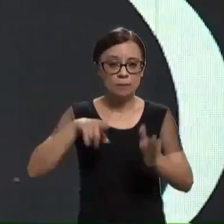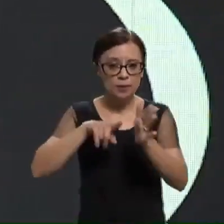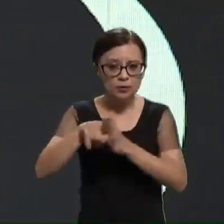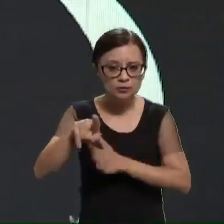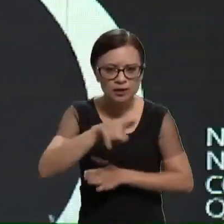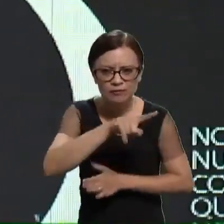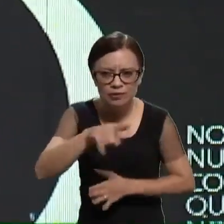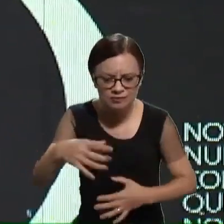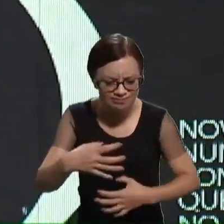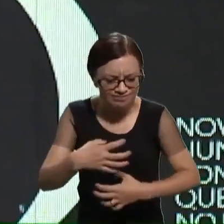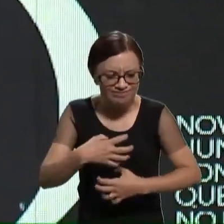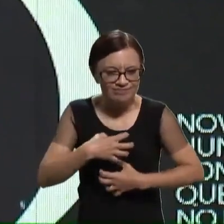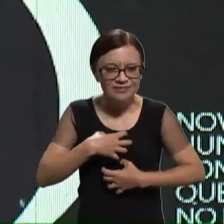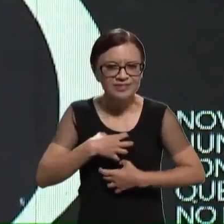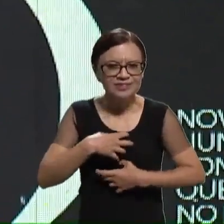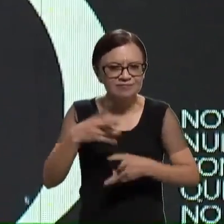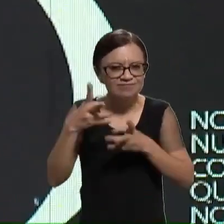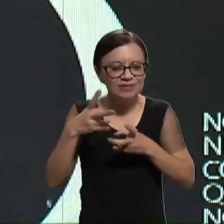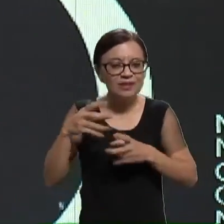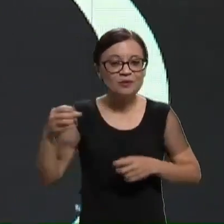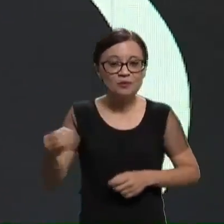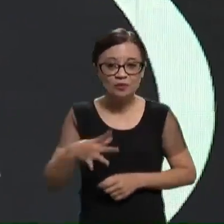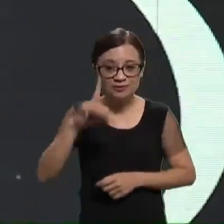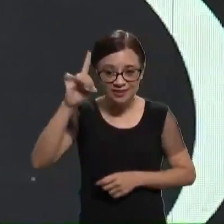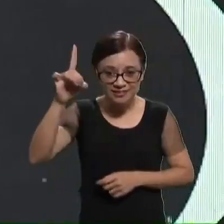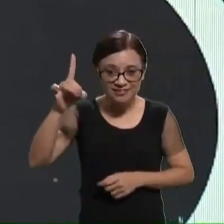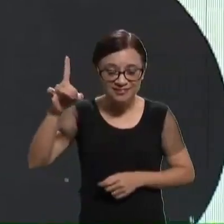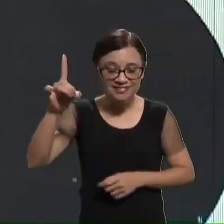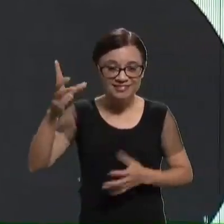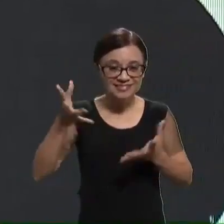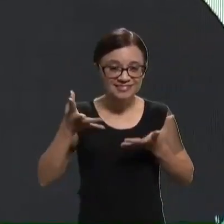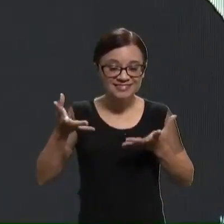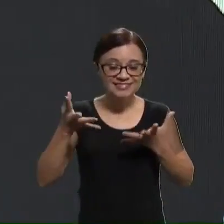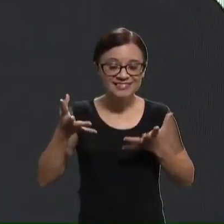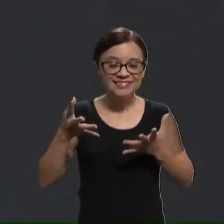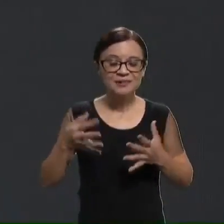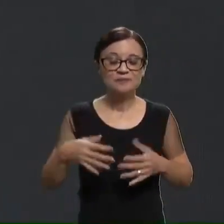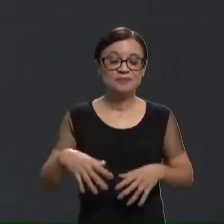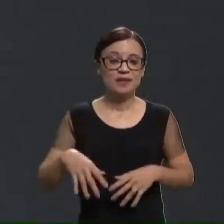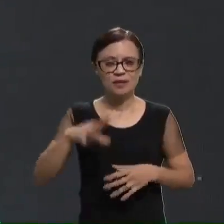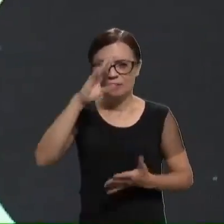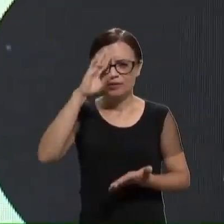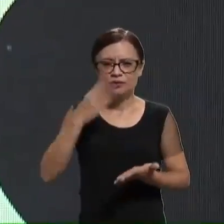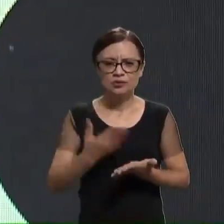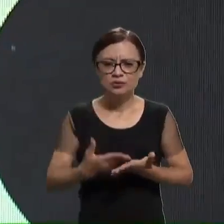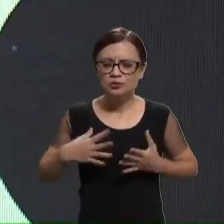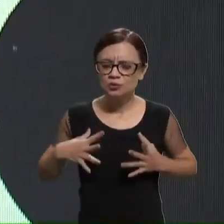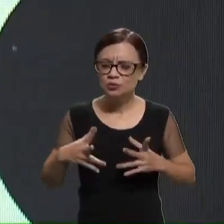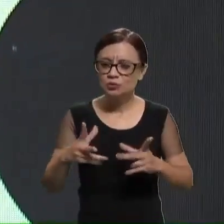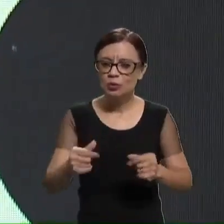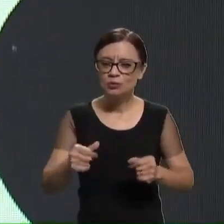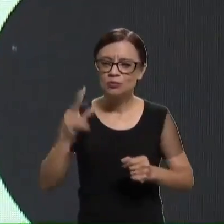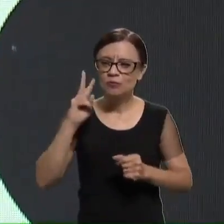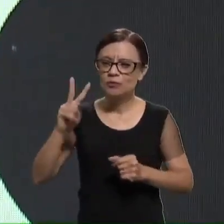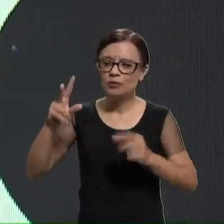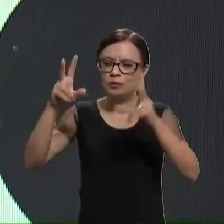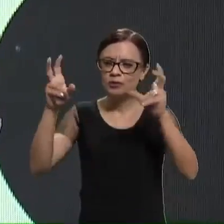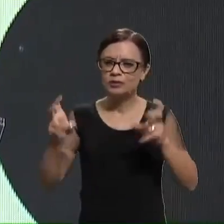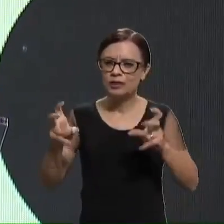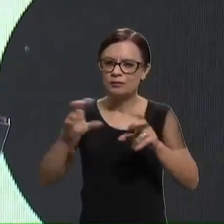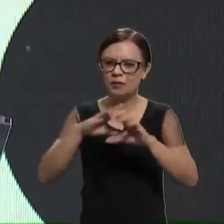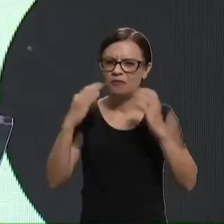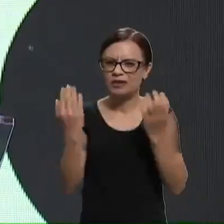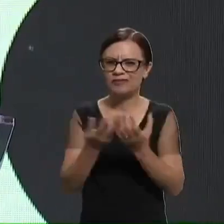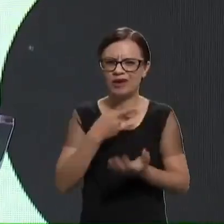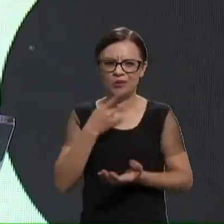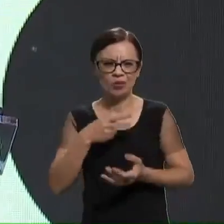novo, quem aqui está com expectativa para viver o novo de Deus? Eu creio que todo mundo, quando viu o tema da conferência e falou